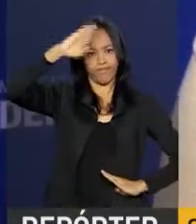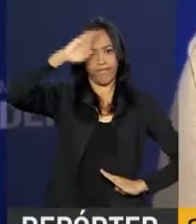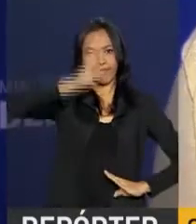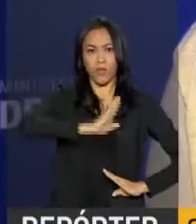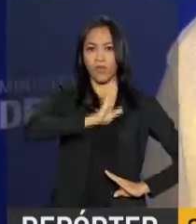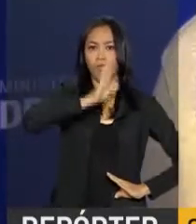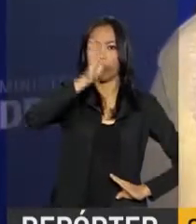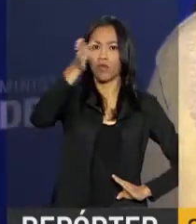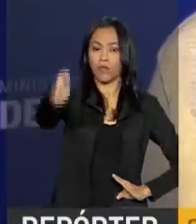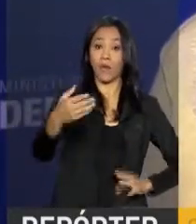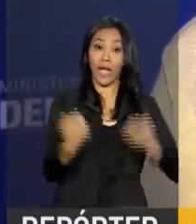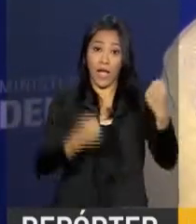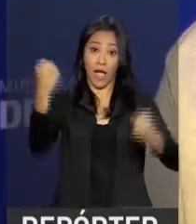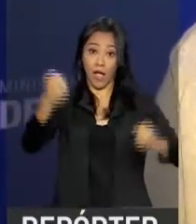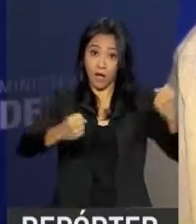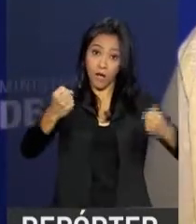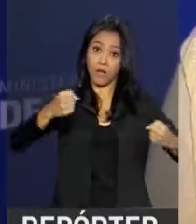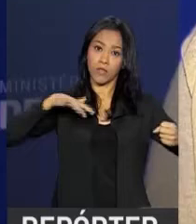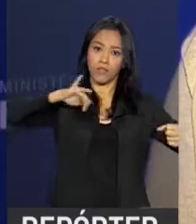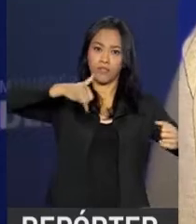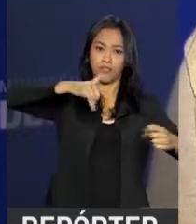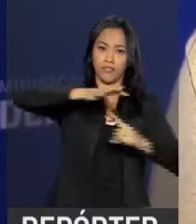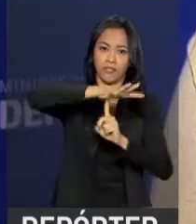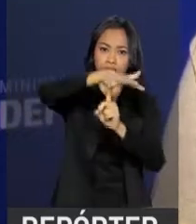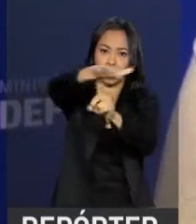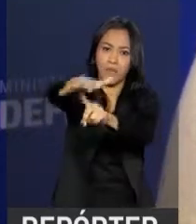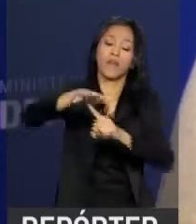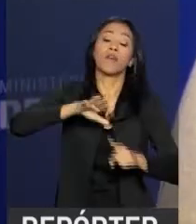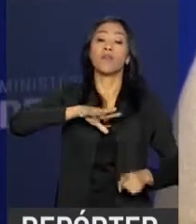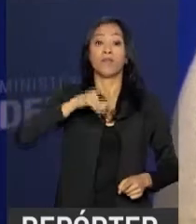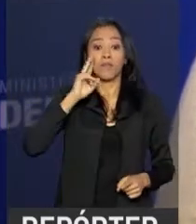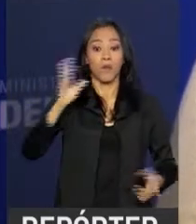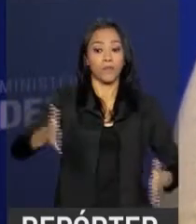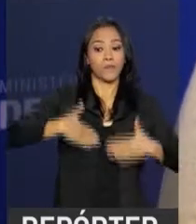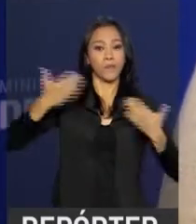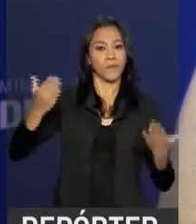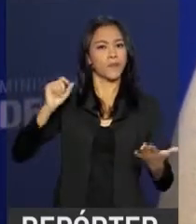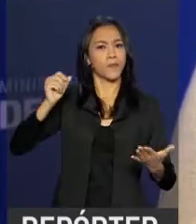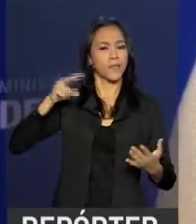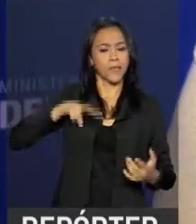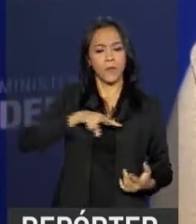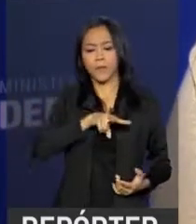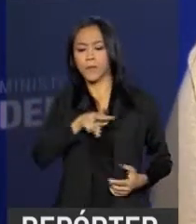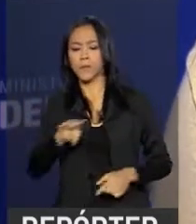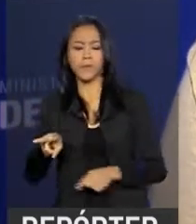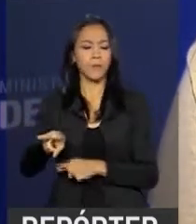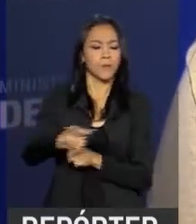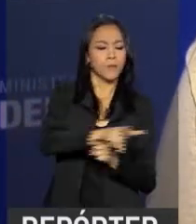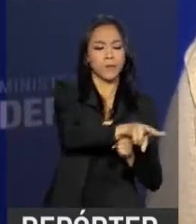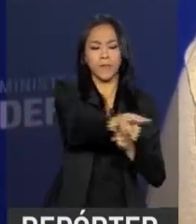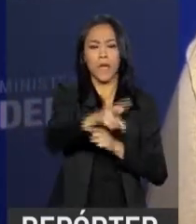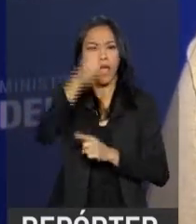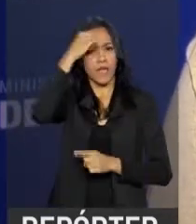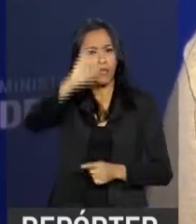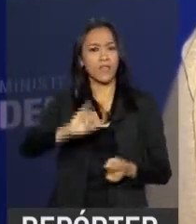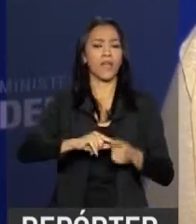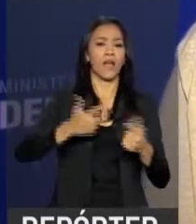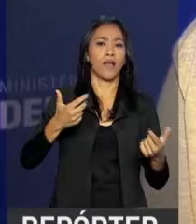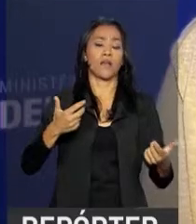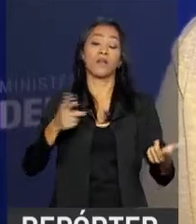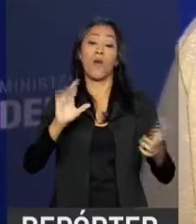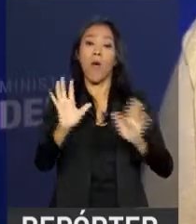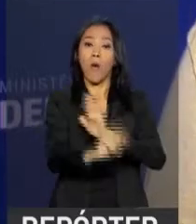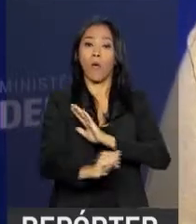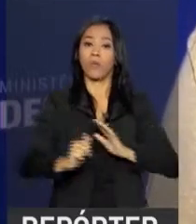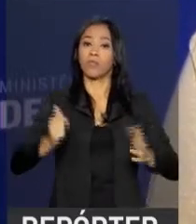de carros blindados e aeronaves estão realizando operações surpresa para combater o tráfico de armas drogas e roubo de